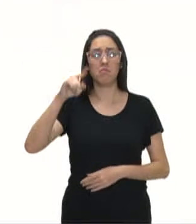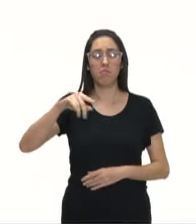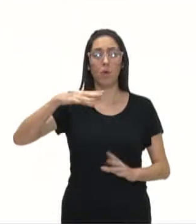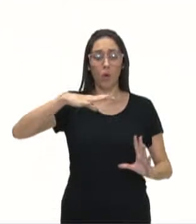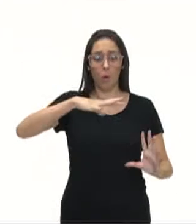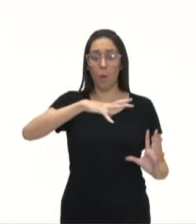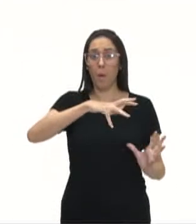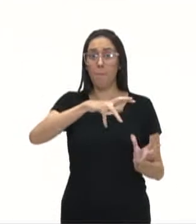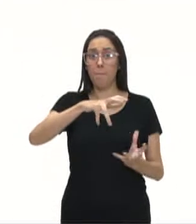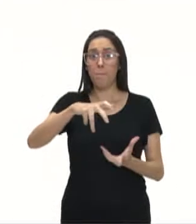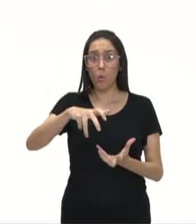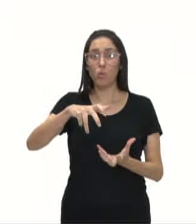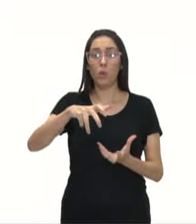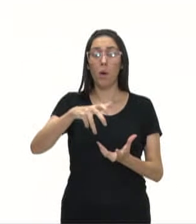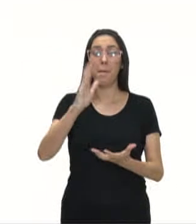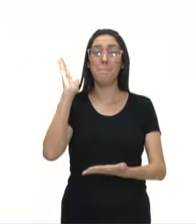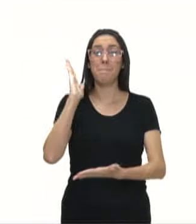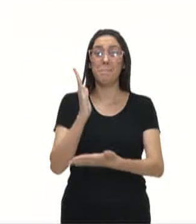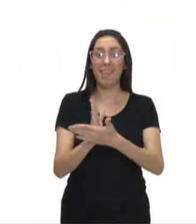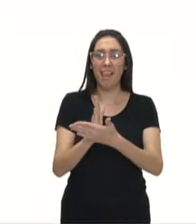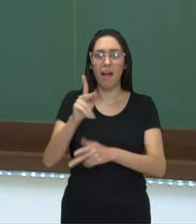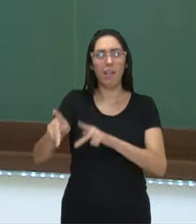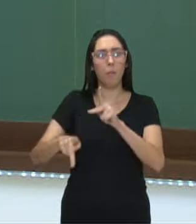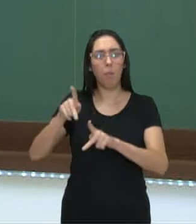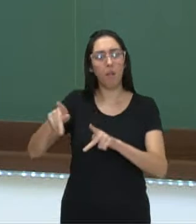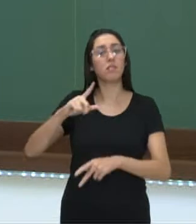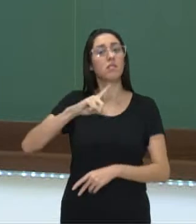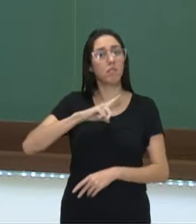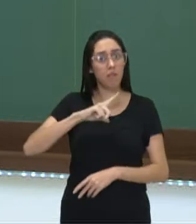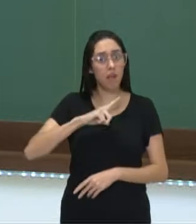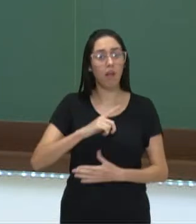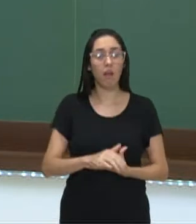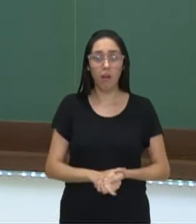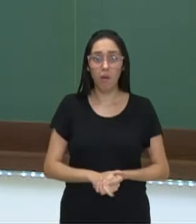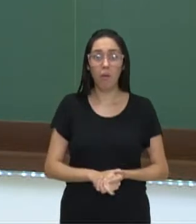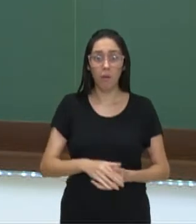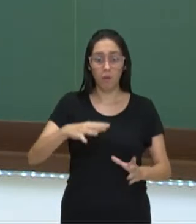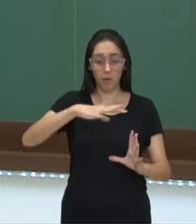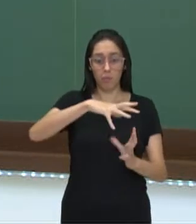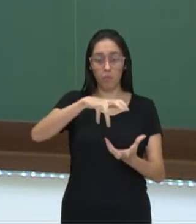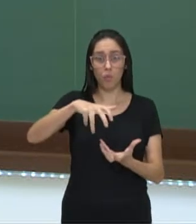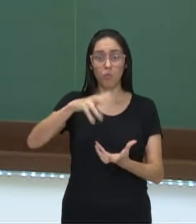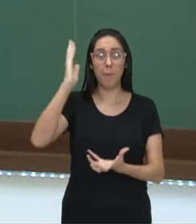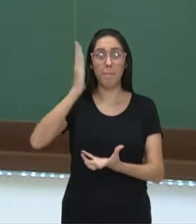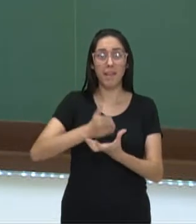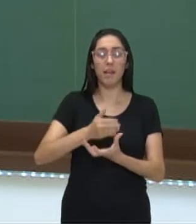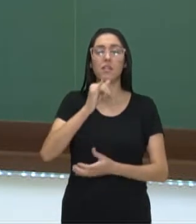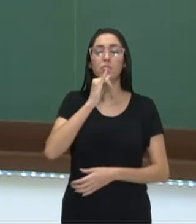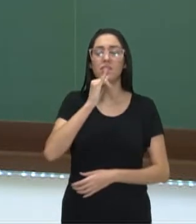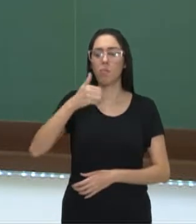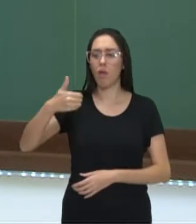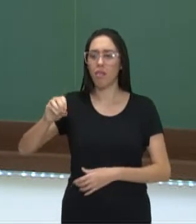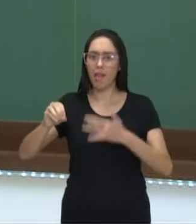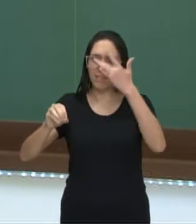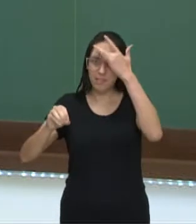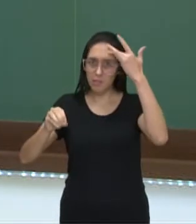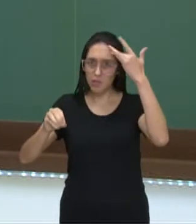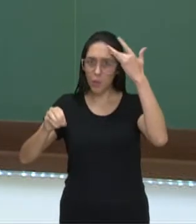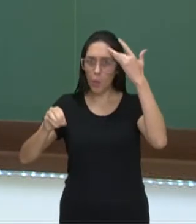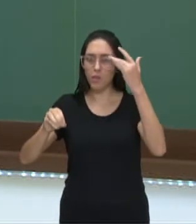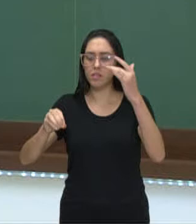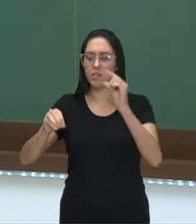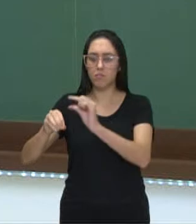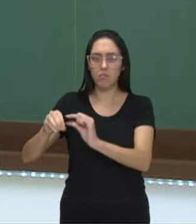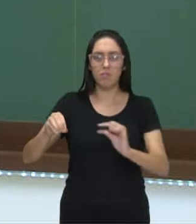da população. Acredita nisso? Mais da metade? Um grupo de 10 pessoas, 5 sofrem. É